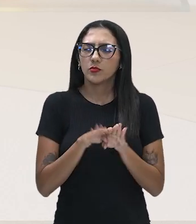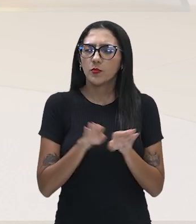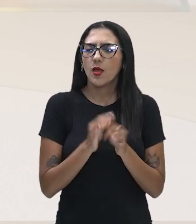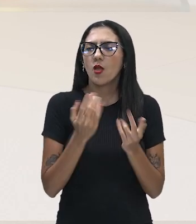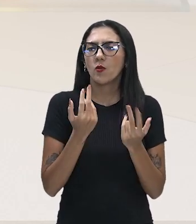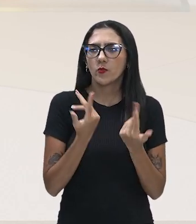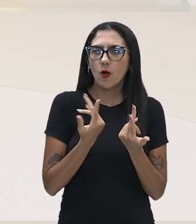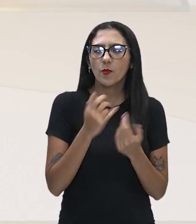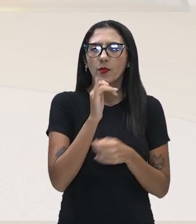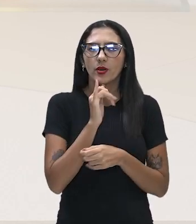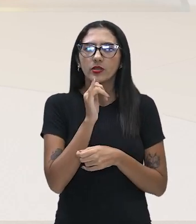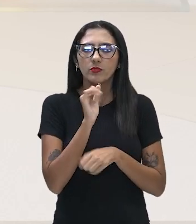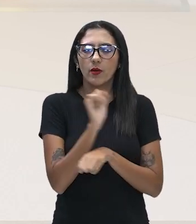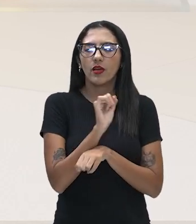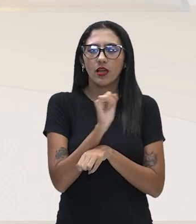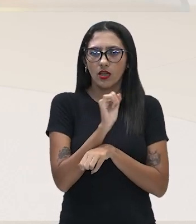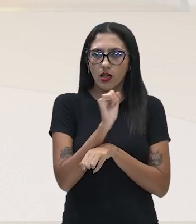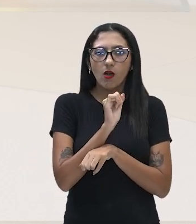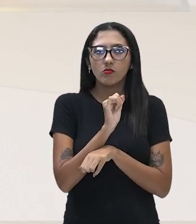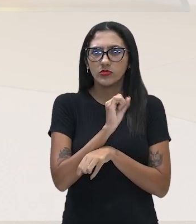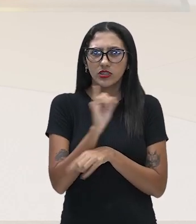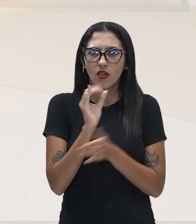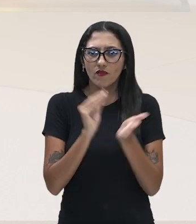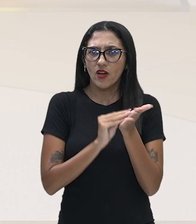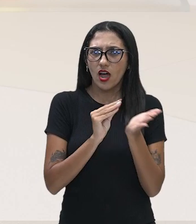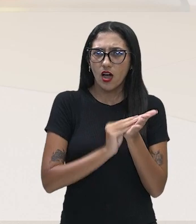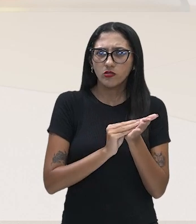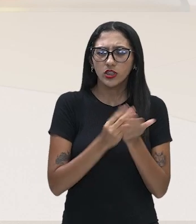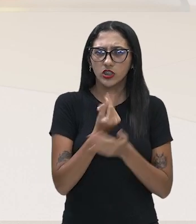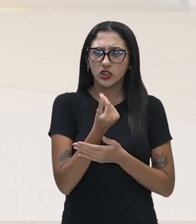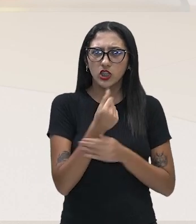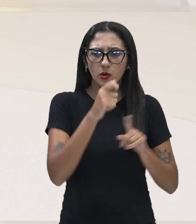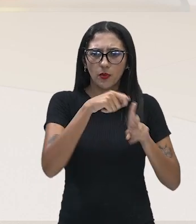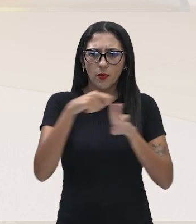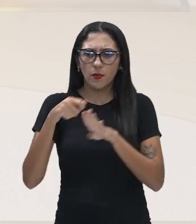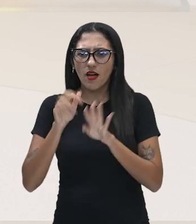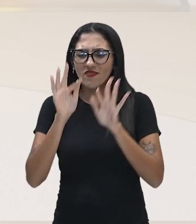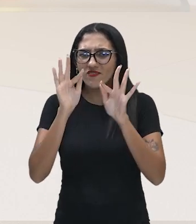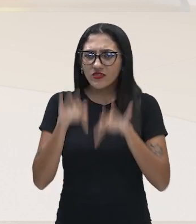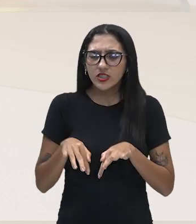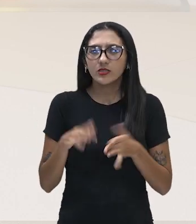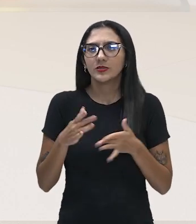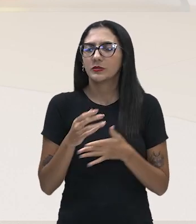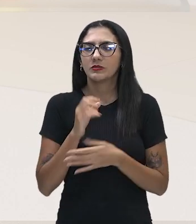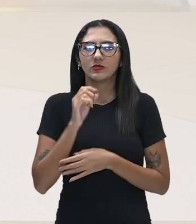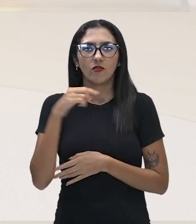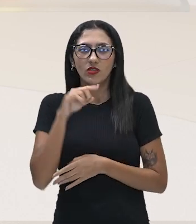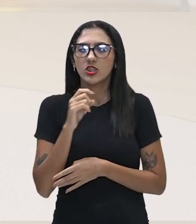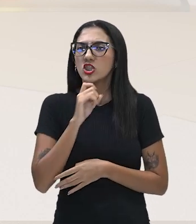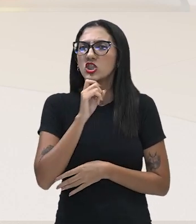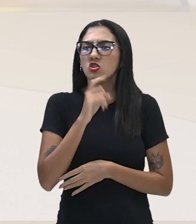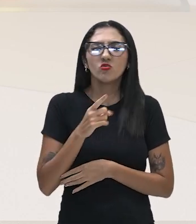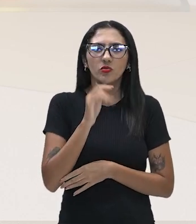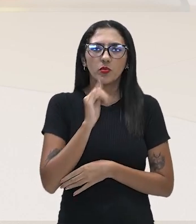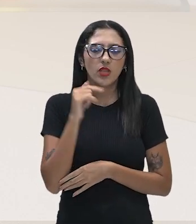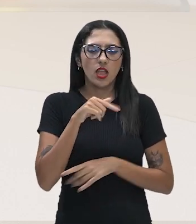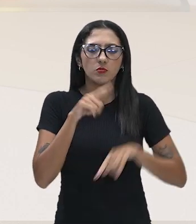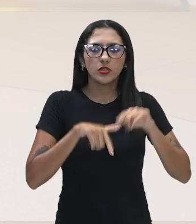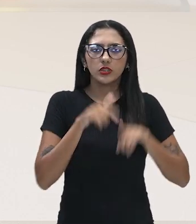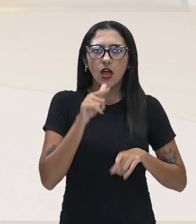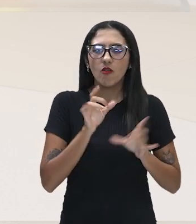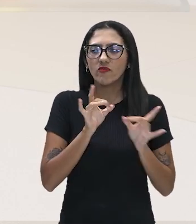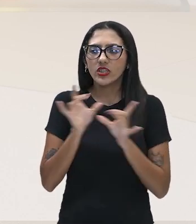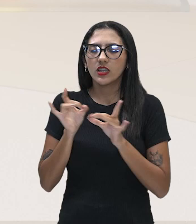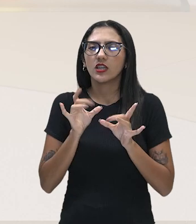não conclui ali o pagamento do financiamento do seu veículo, você fica impossibilitado de fazer a venda daquele